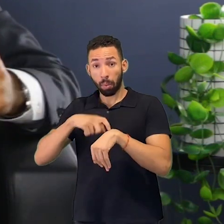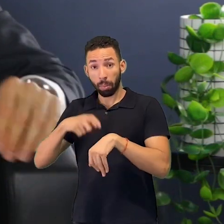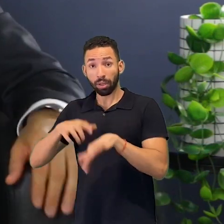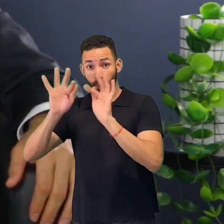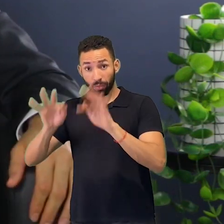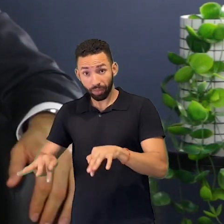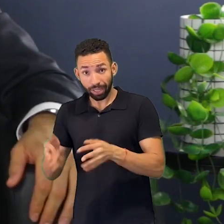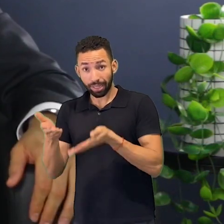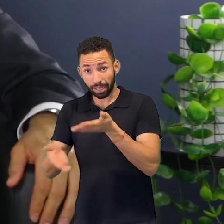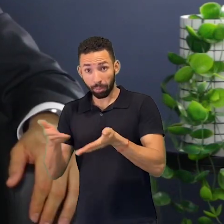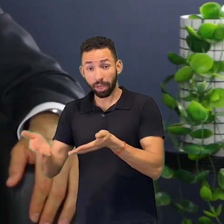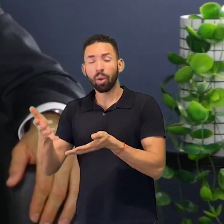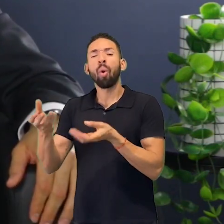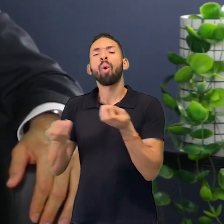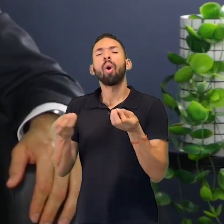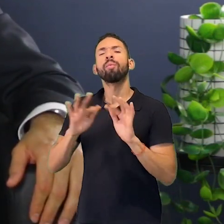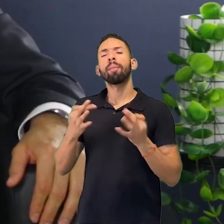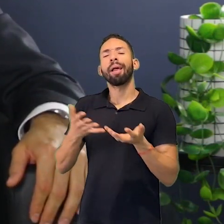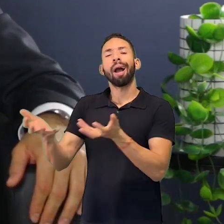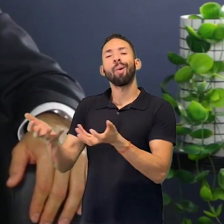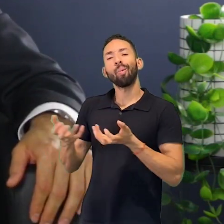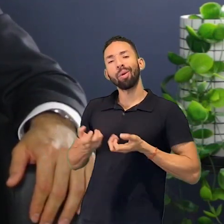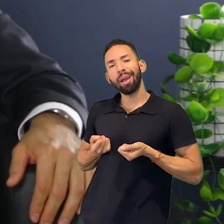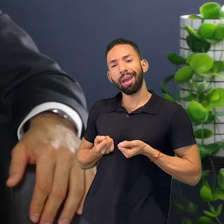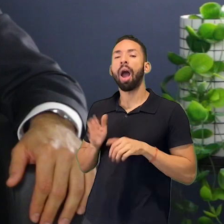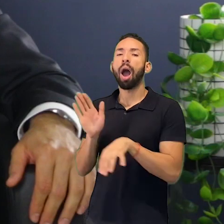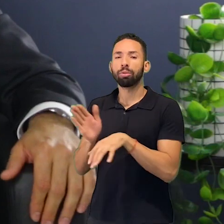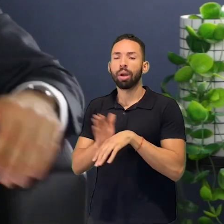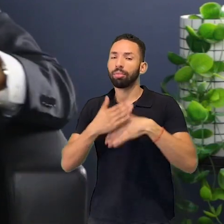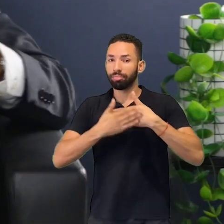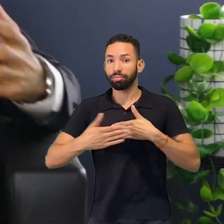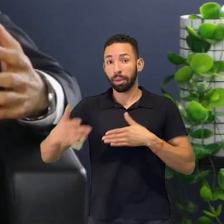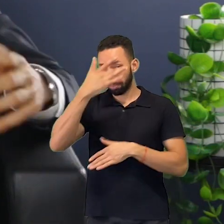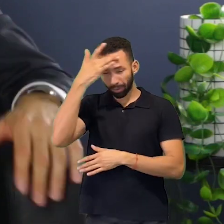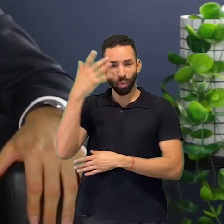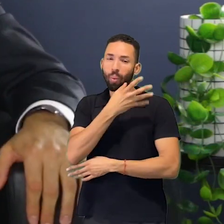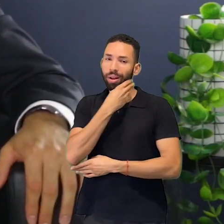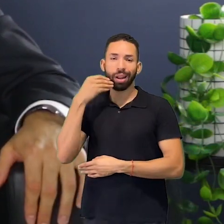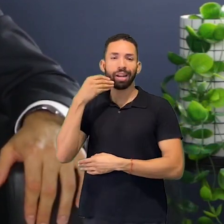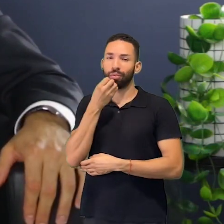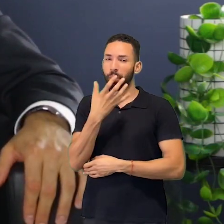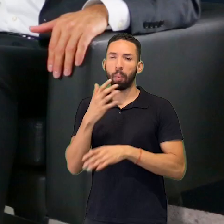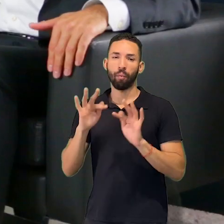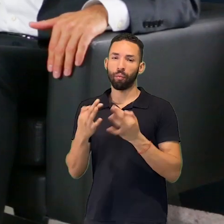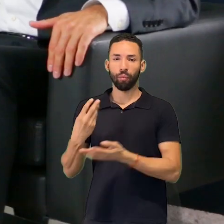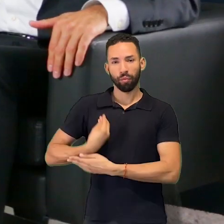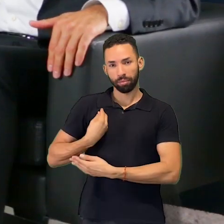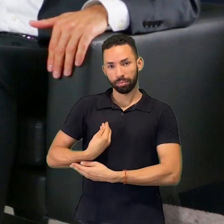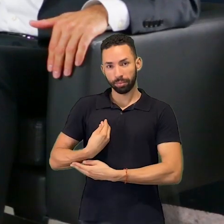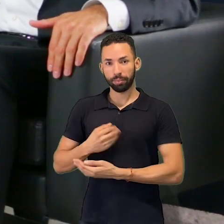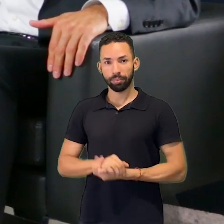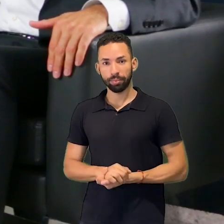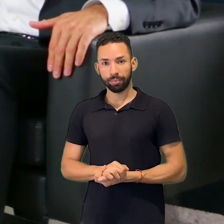acolhê-la para que esse tratamento perdure e todos tenham uma boa qualidade de vida. E essa é